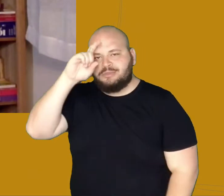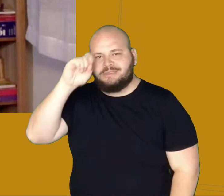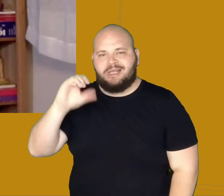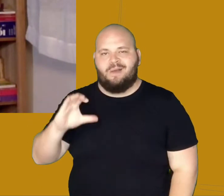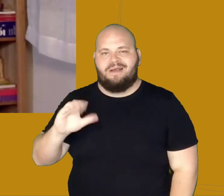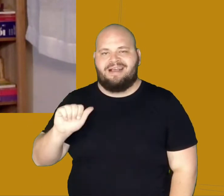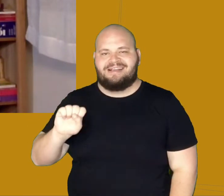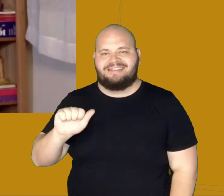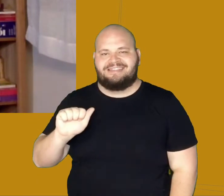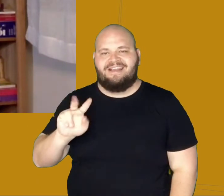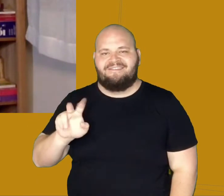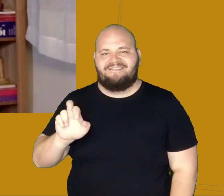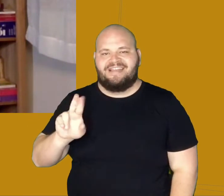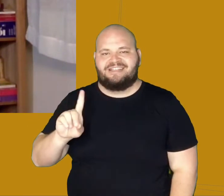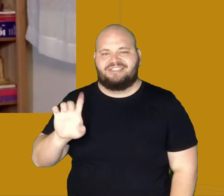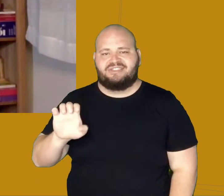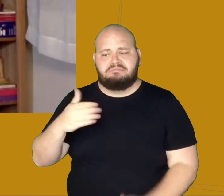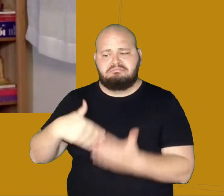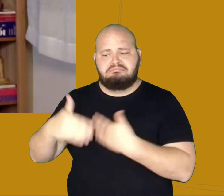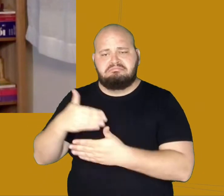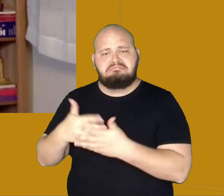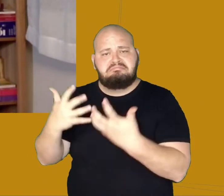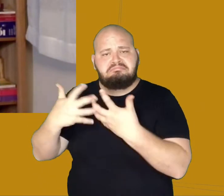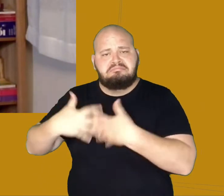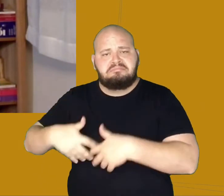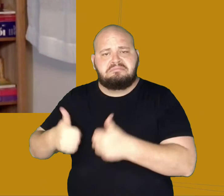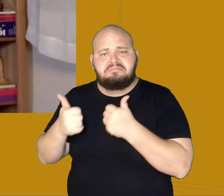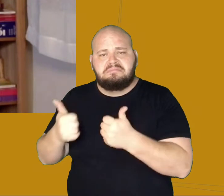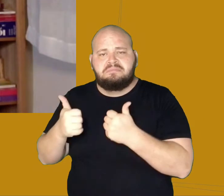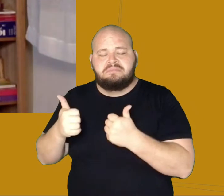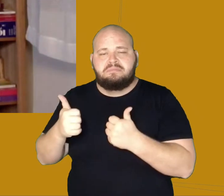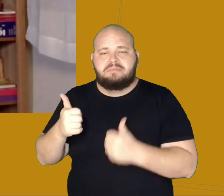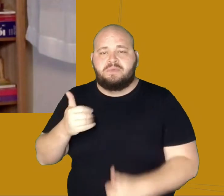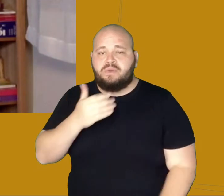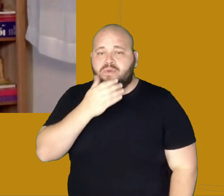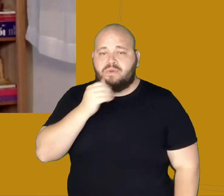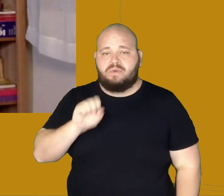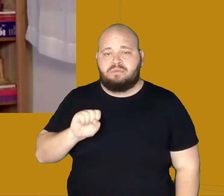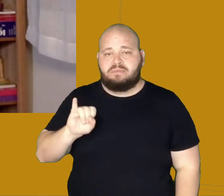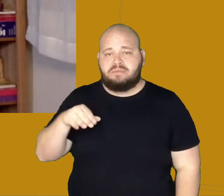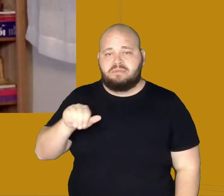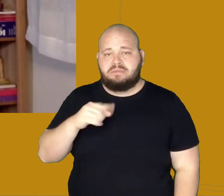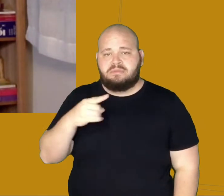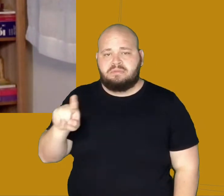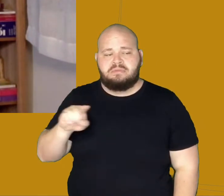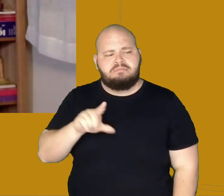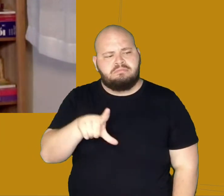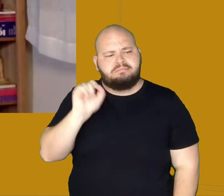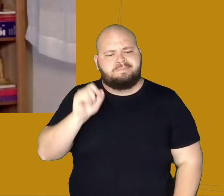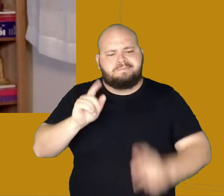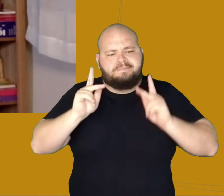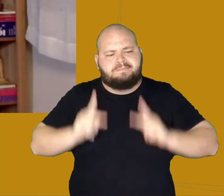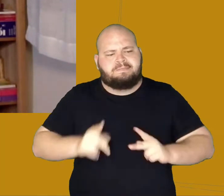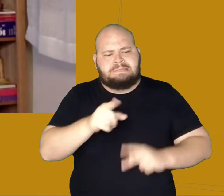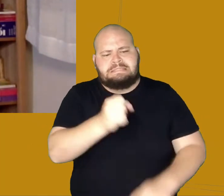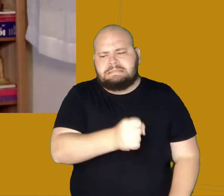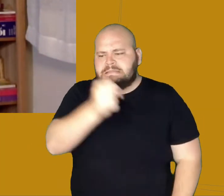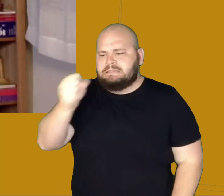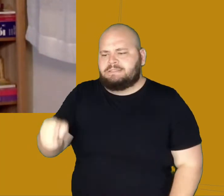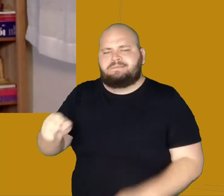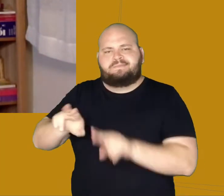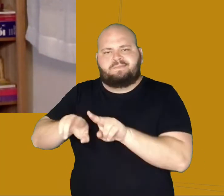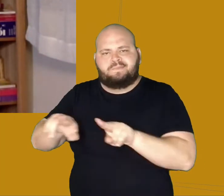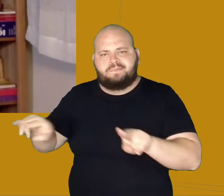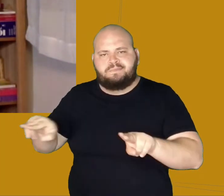Casa Verde, o nome que o hospital recebe. Bacamarte interna as pessoas que a cidade também considera insanas. Assim,